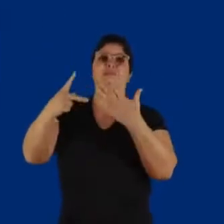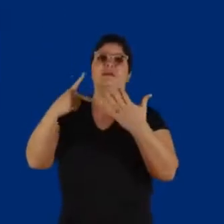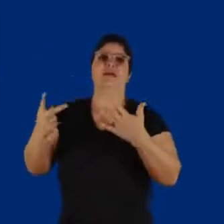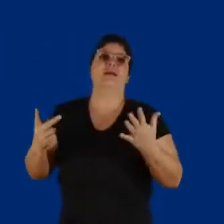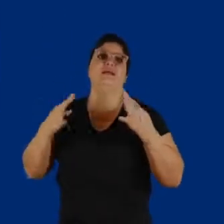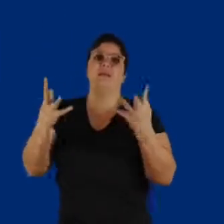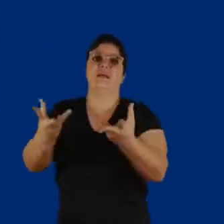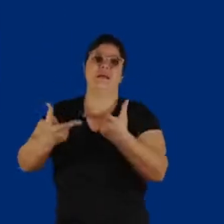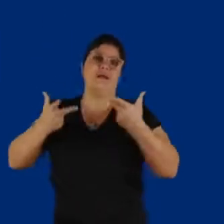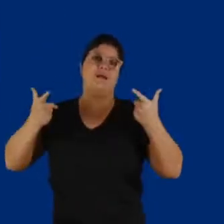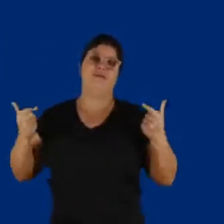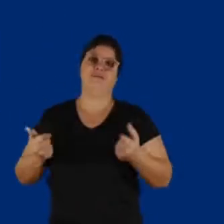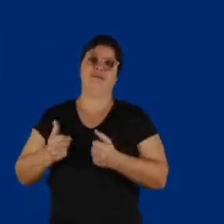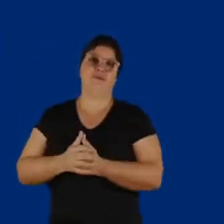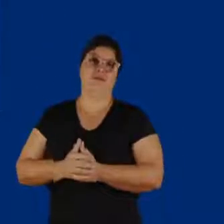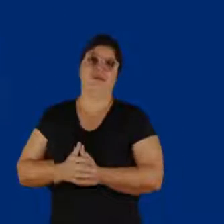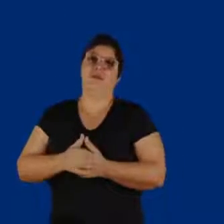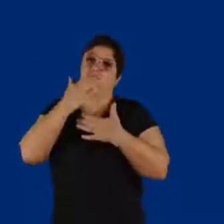público.